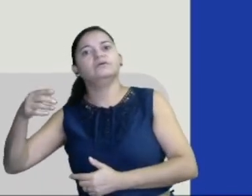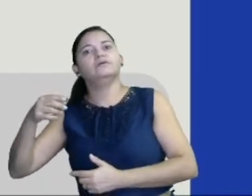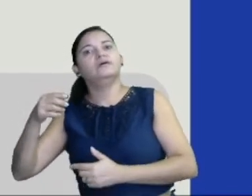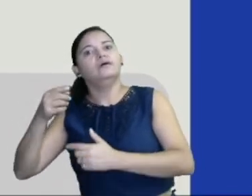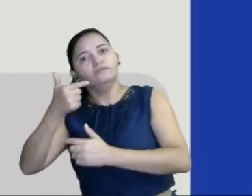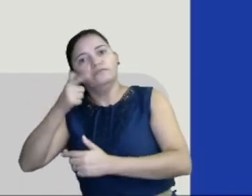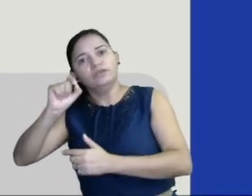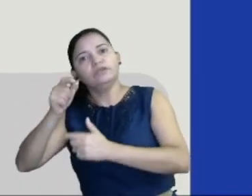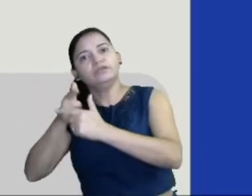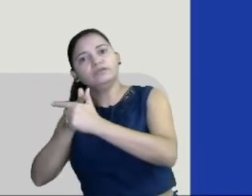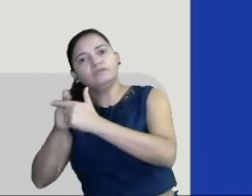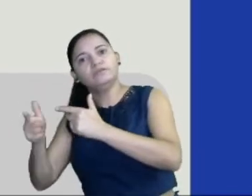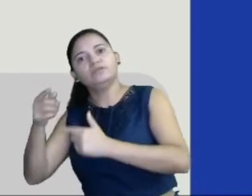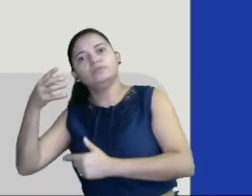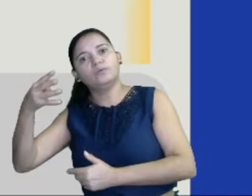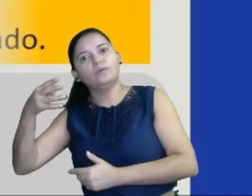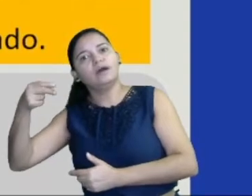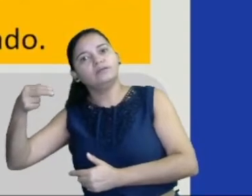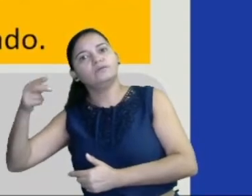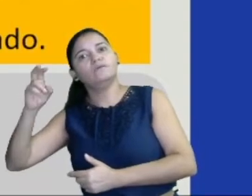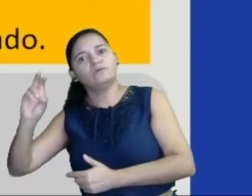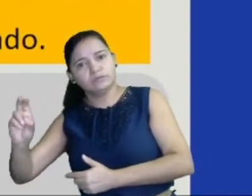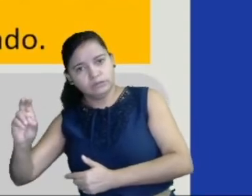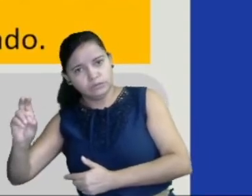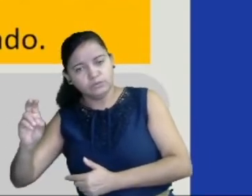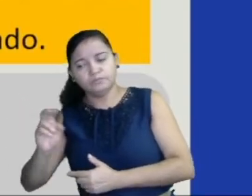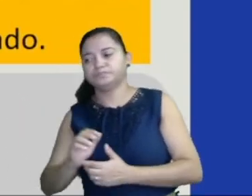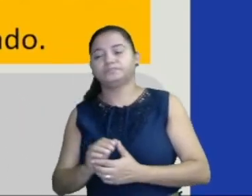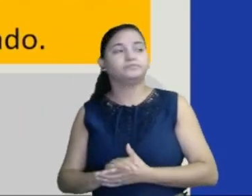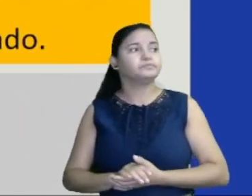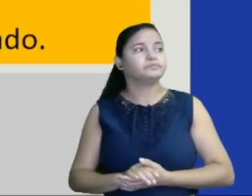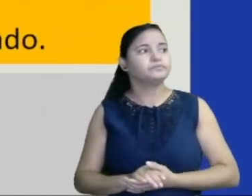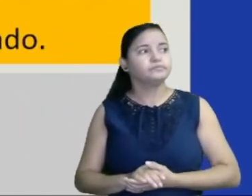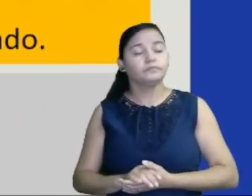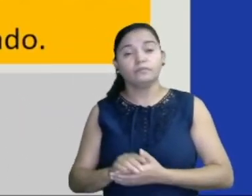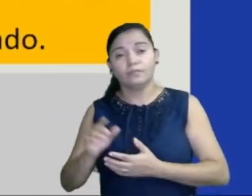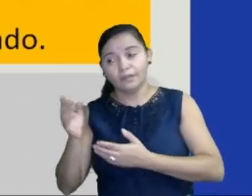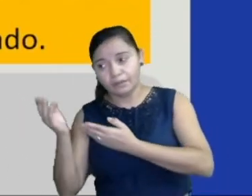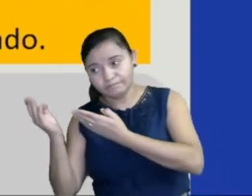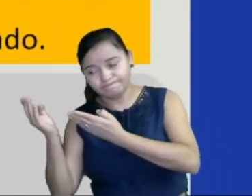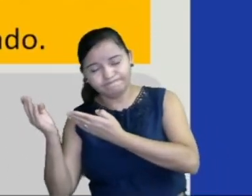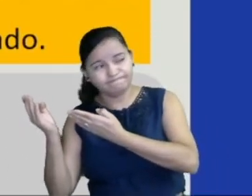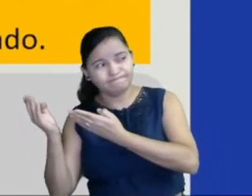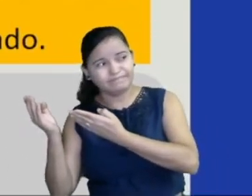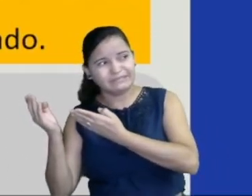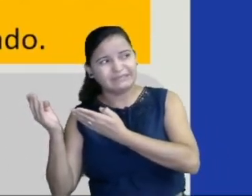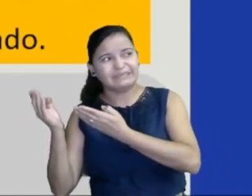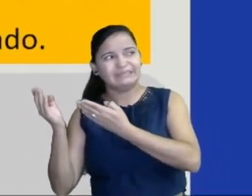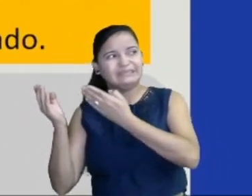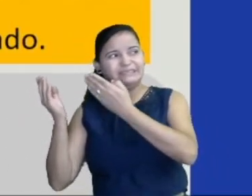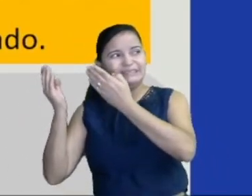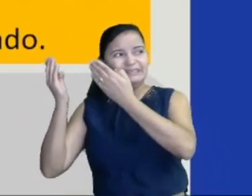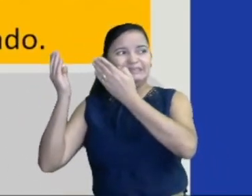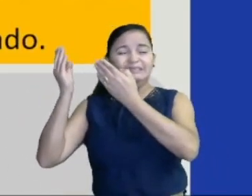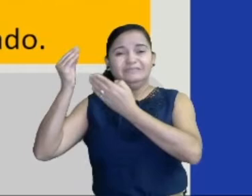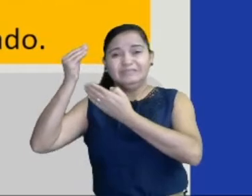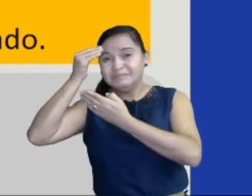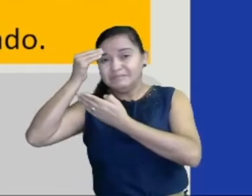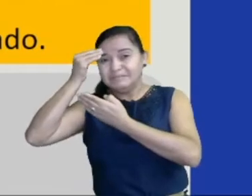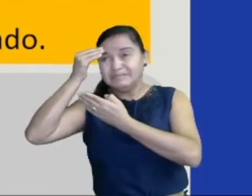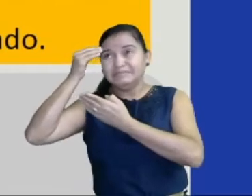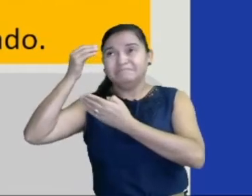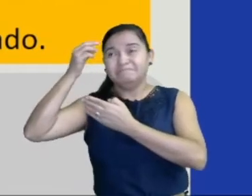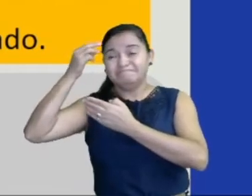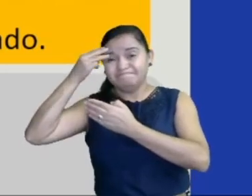20 / 4 5 Beleza então memoriza isso porque se multiplicarmos o